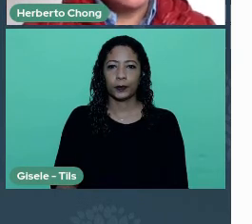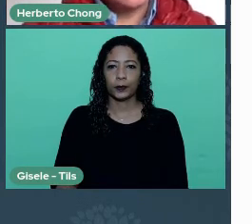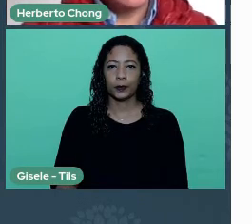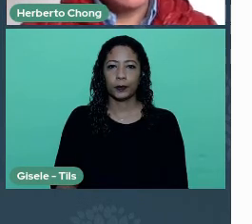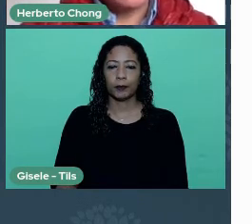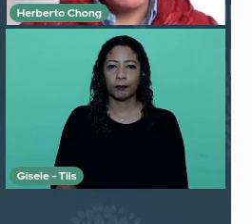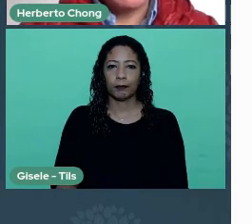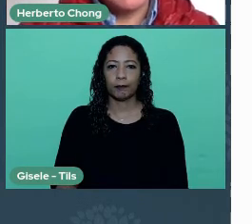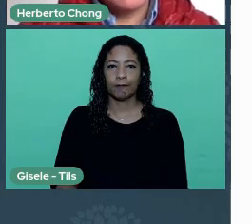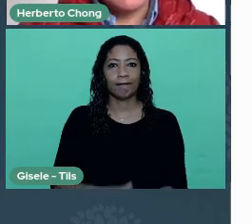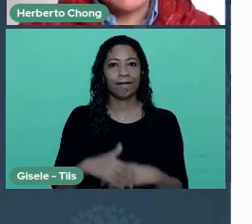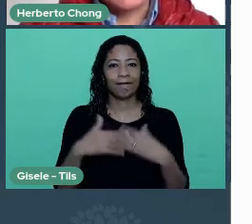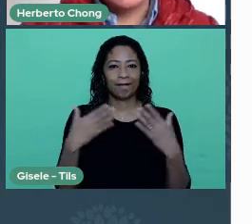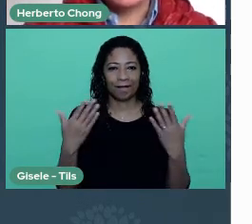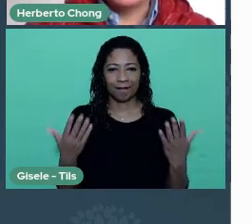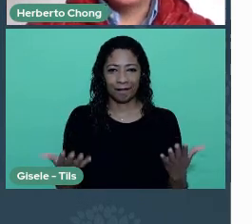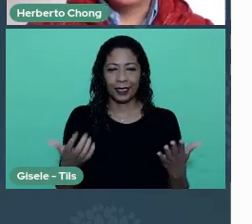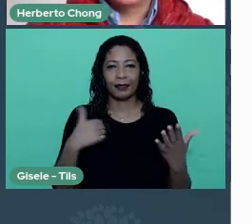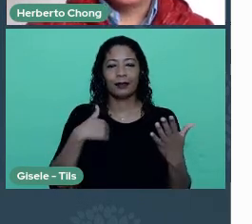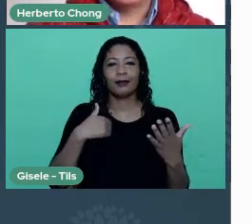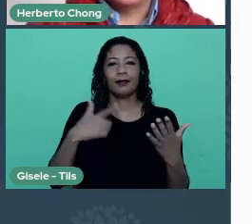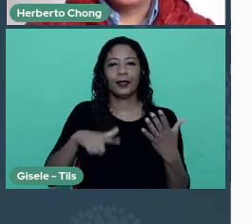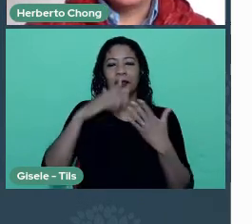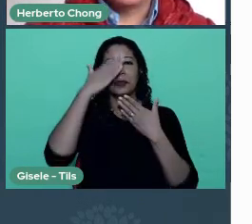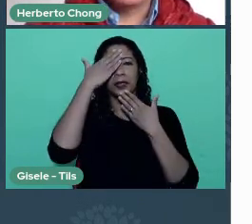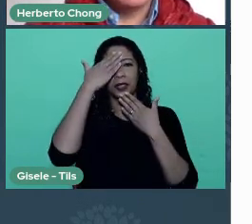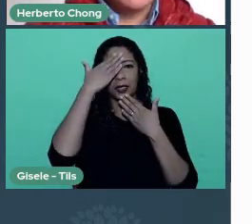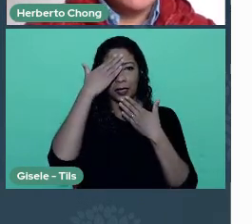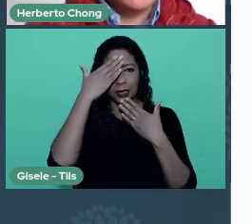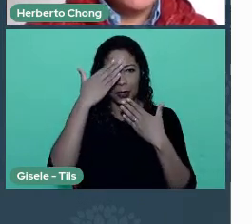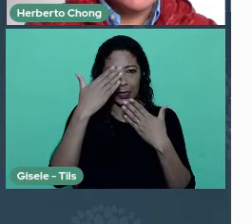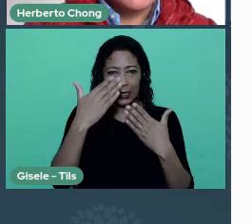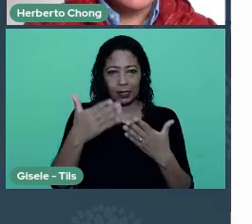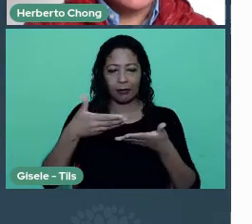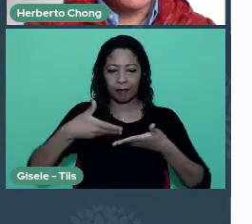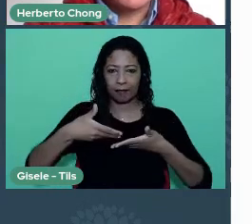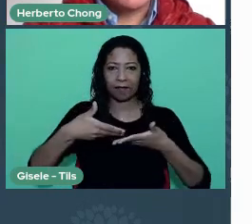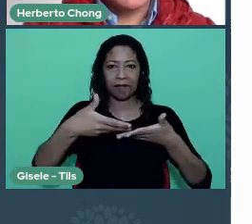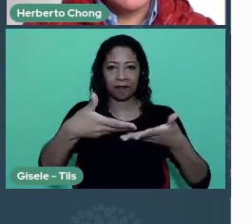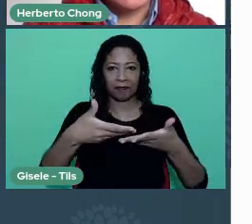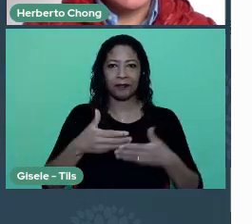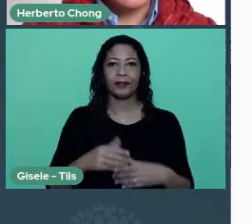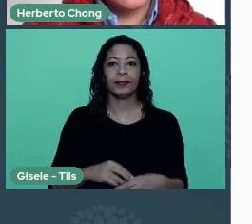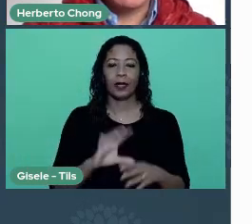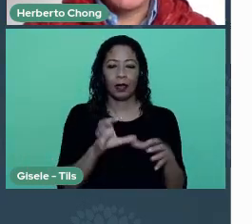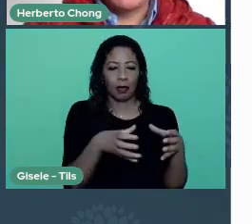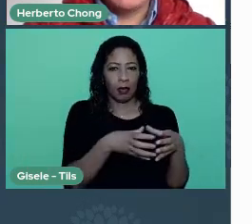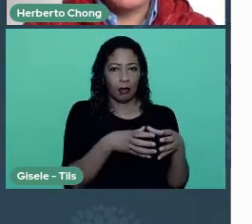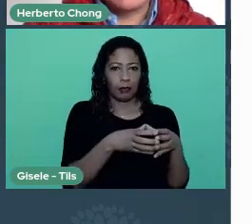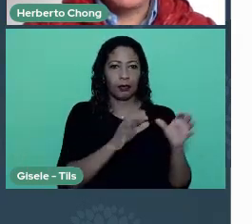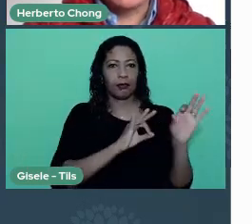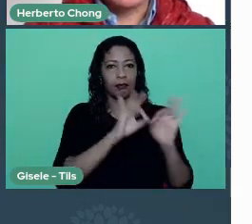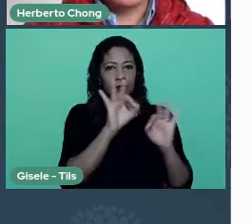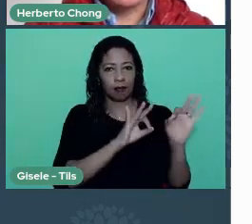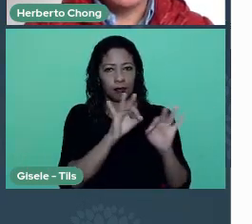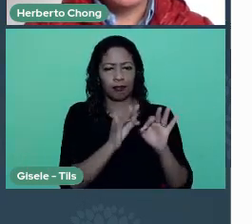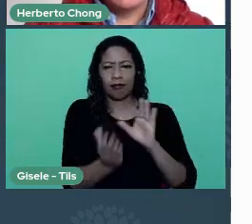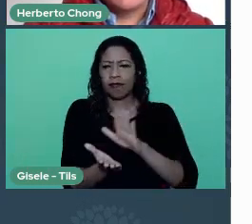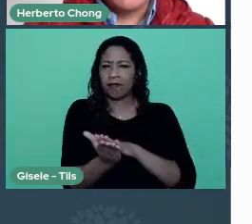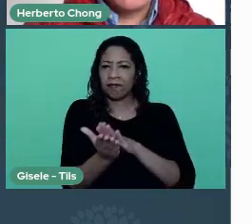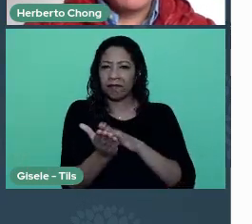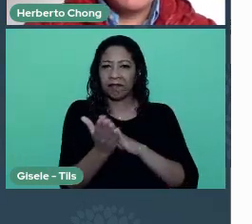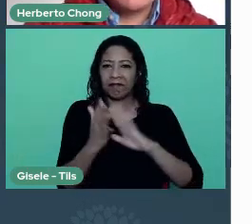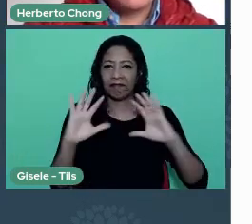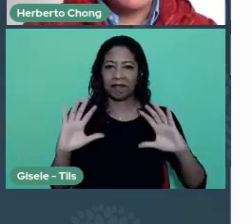Eu gostaria, então, mais uma vez, de agradecer o convite da comissão organizadora, parabenizar por esse